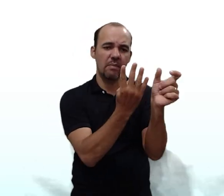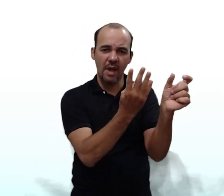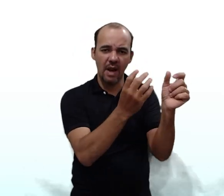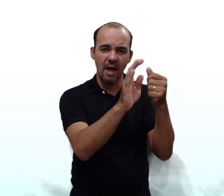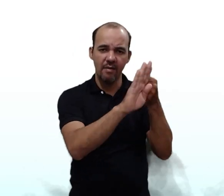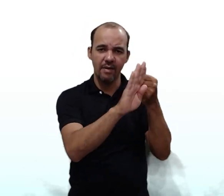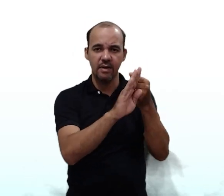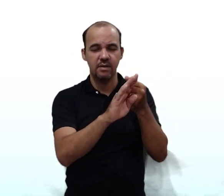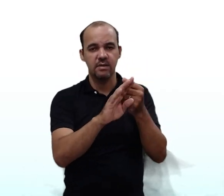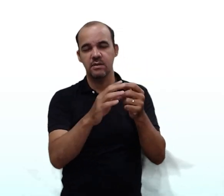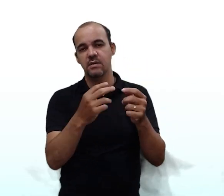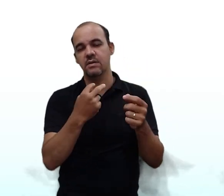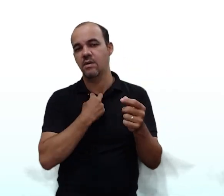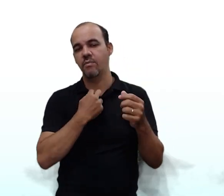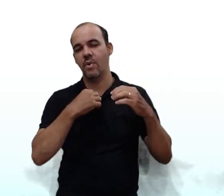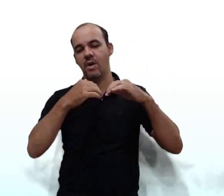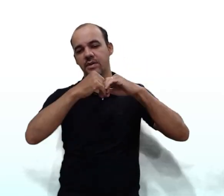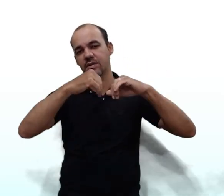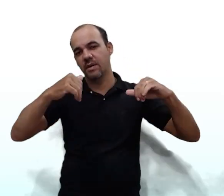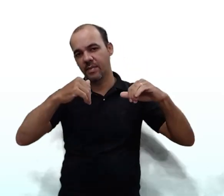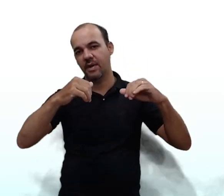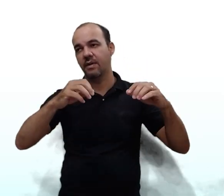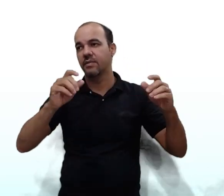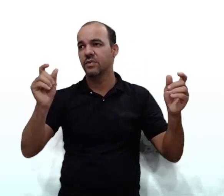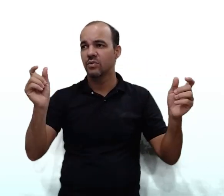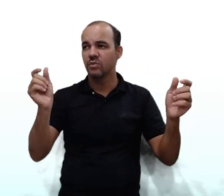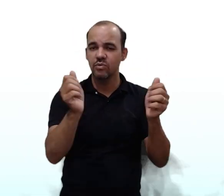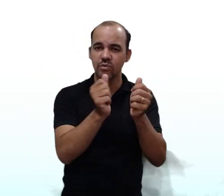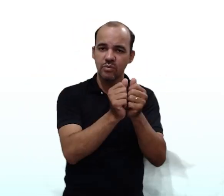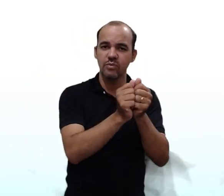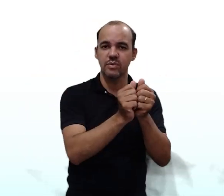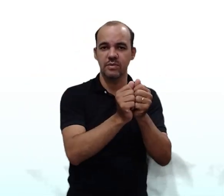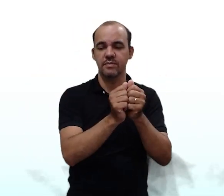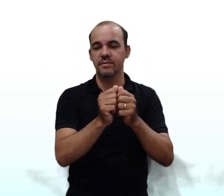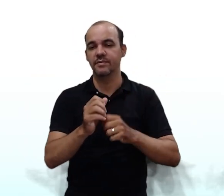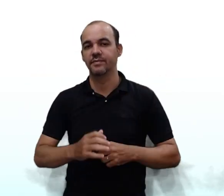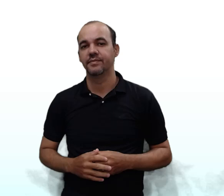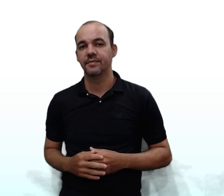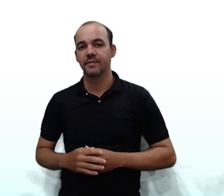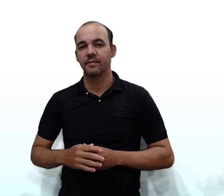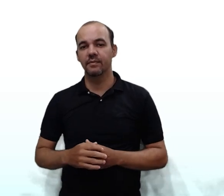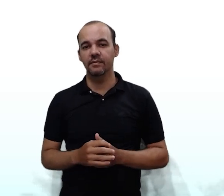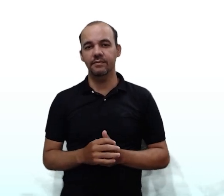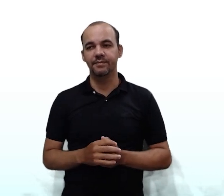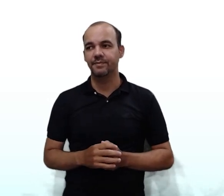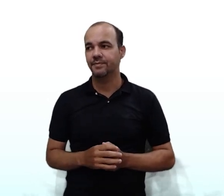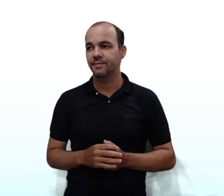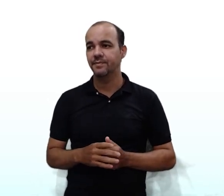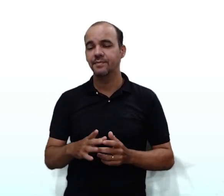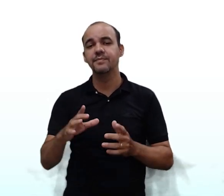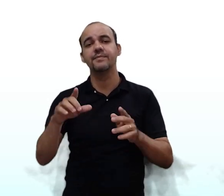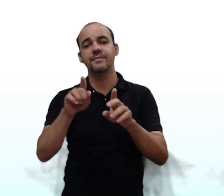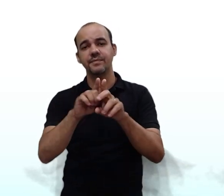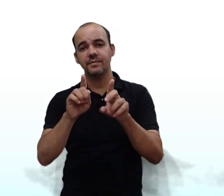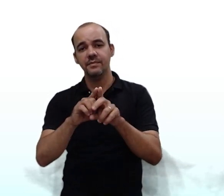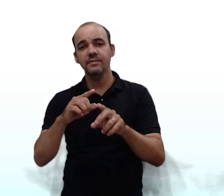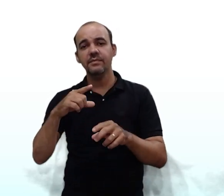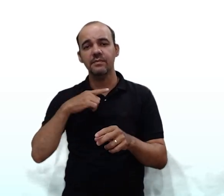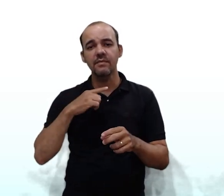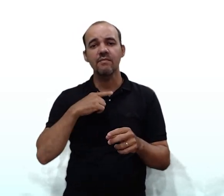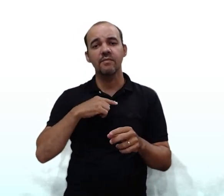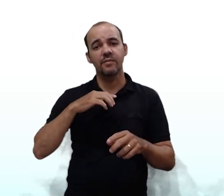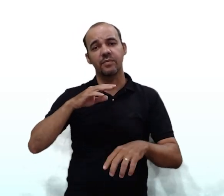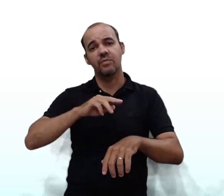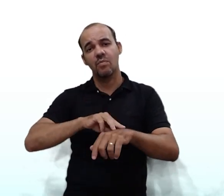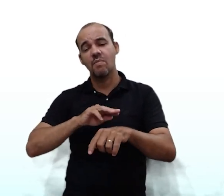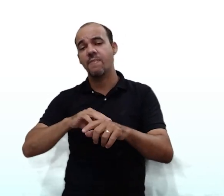faz a separação. Você deixa ele juntinho, tá? E outro. Existe um caso onde os verbos frasais